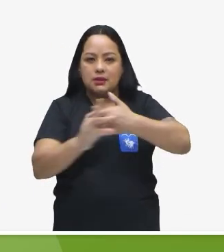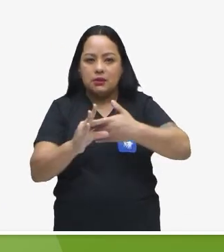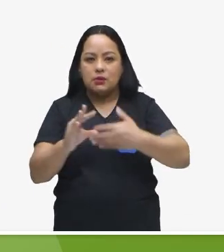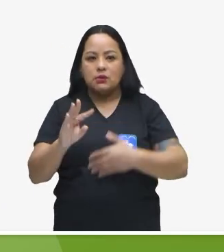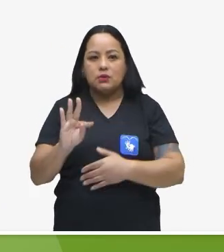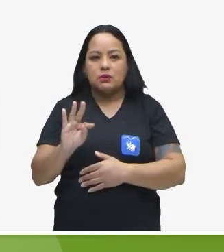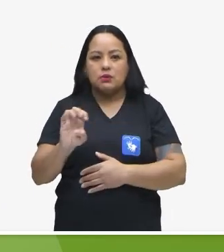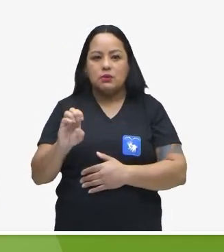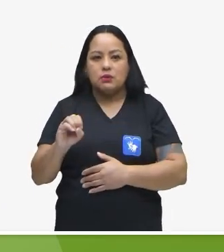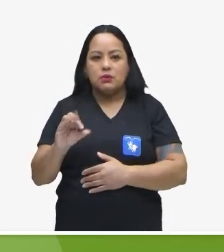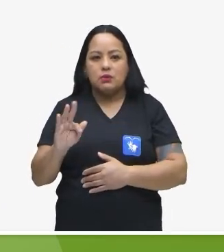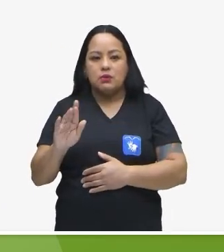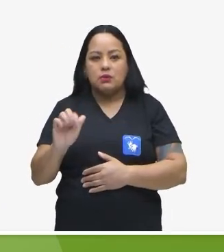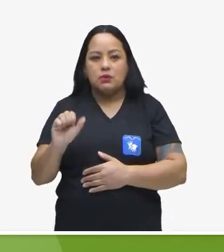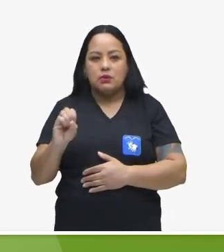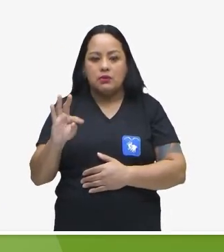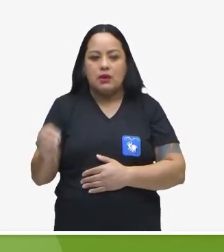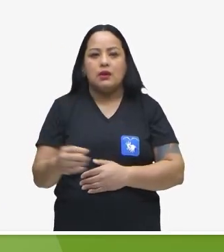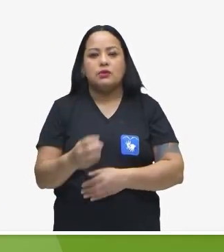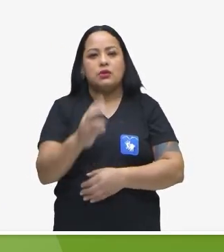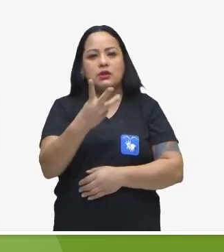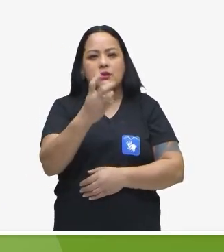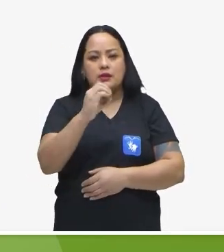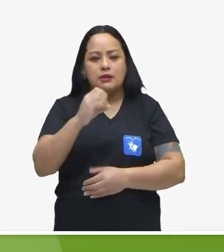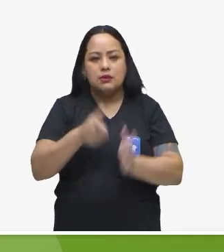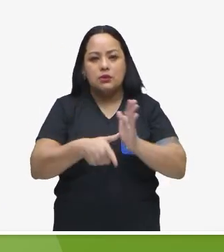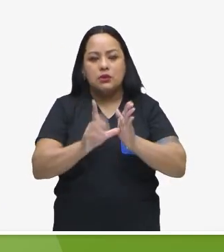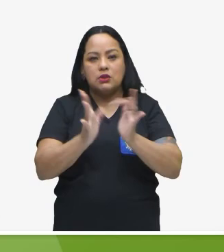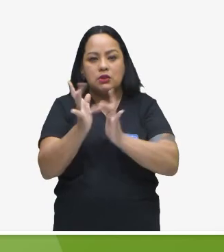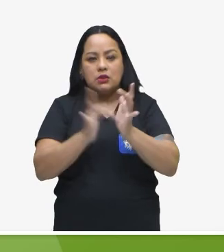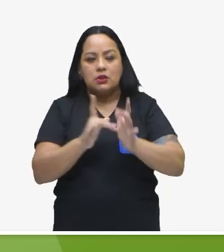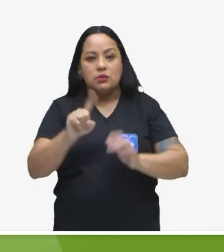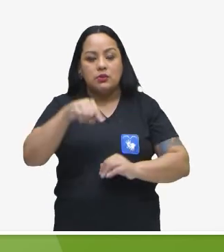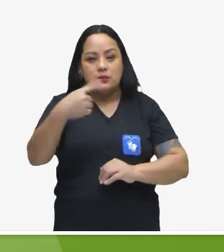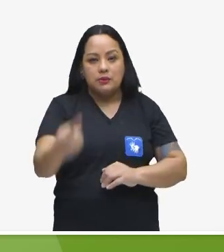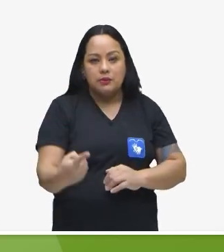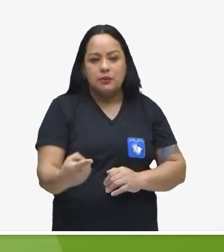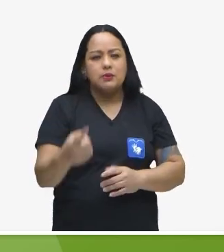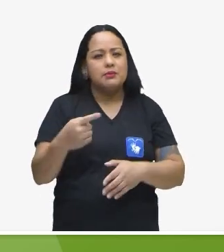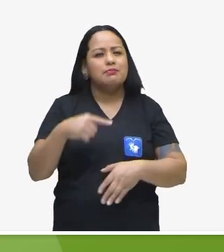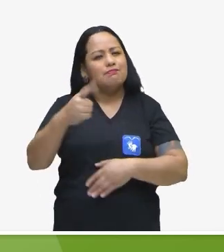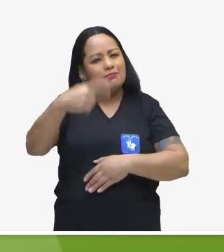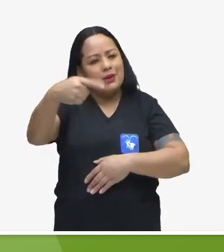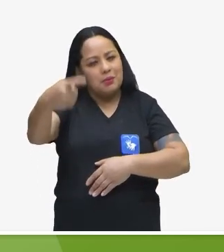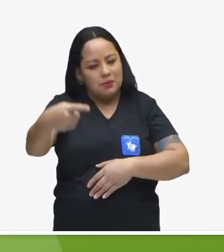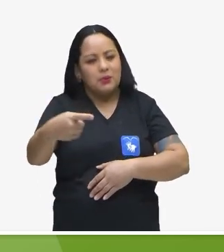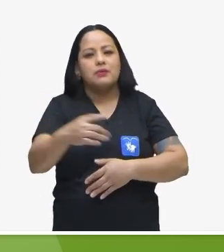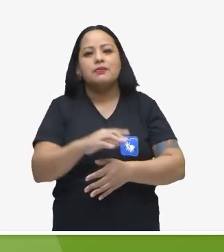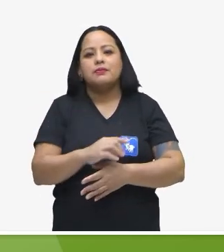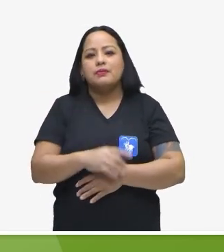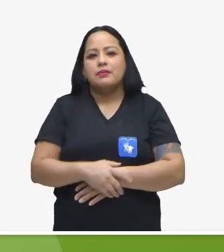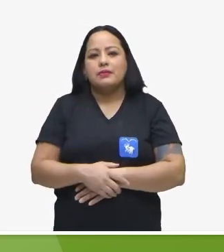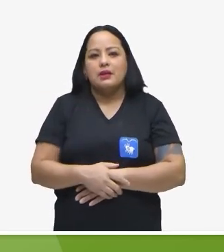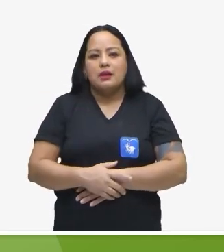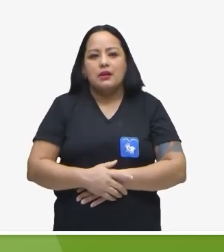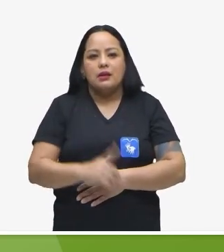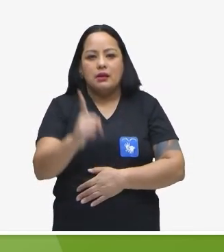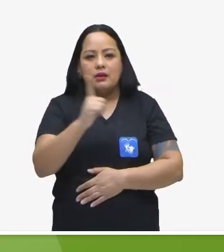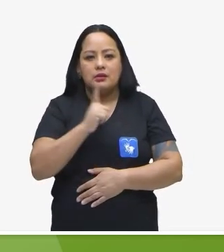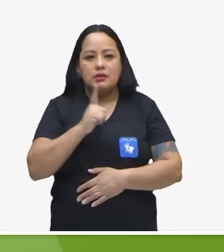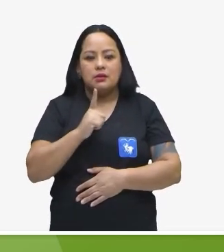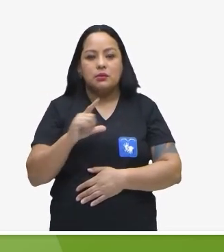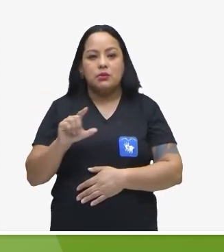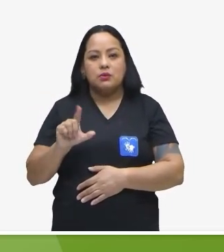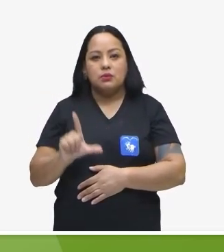tá? Lá em 300 a.C. E depois, né, bem depois do Teófrasto, nós tivemos lá o Linneu,